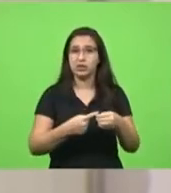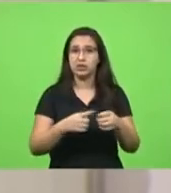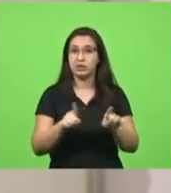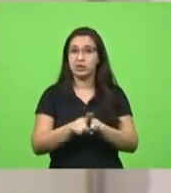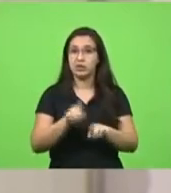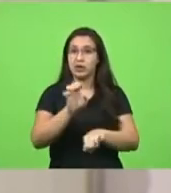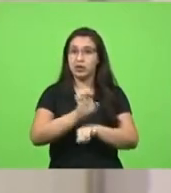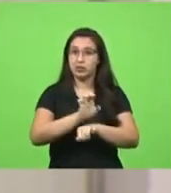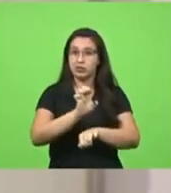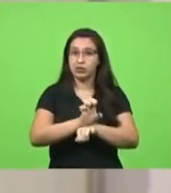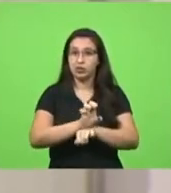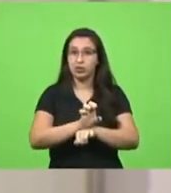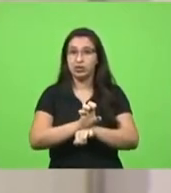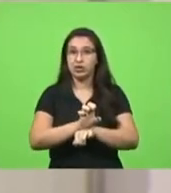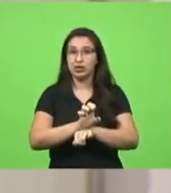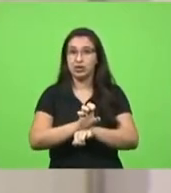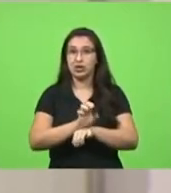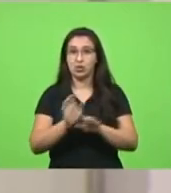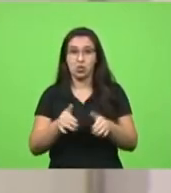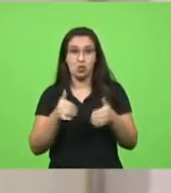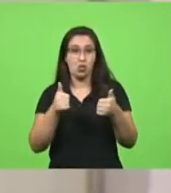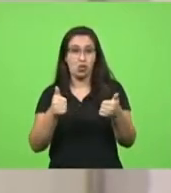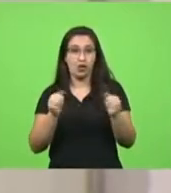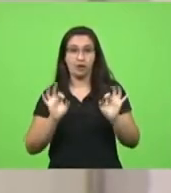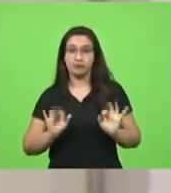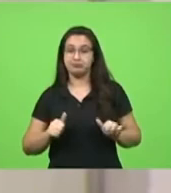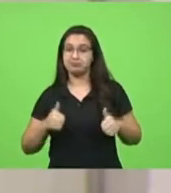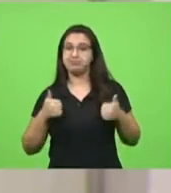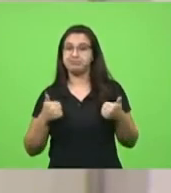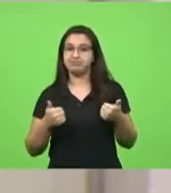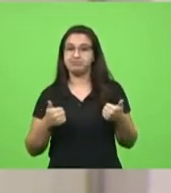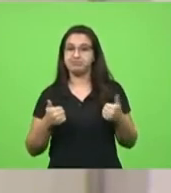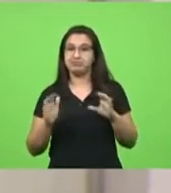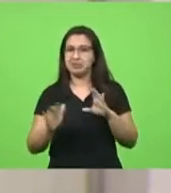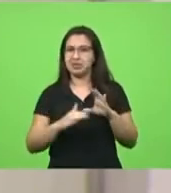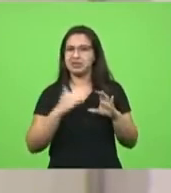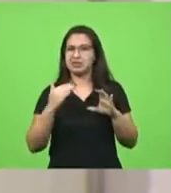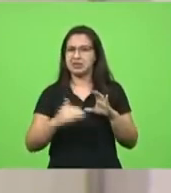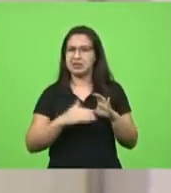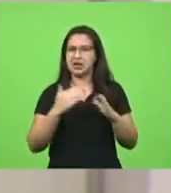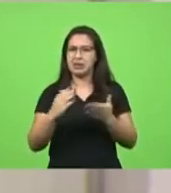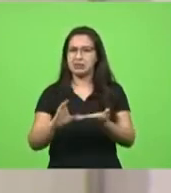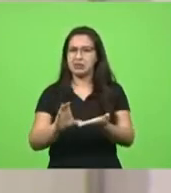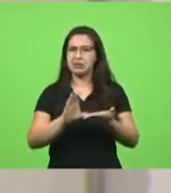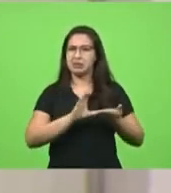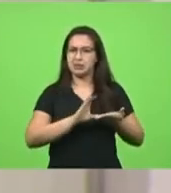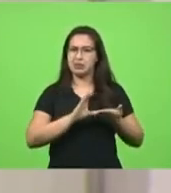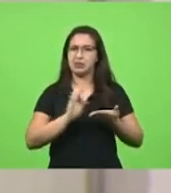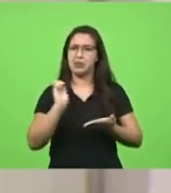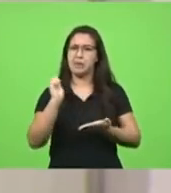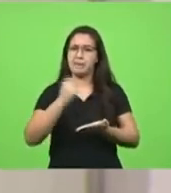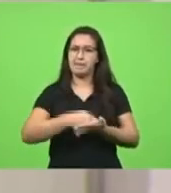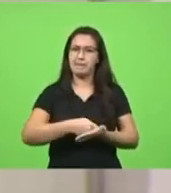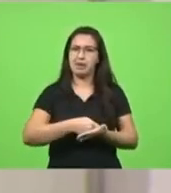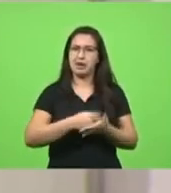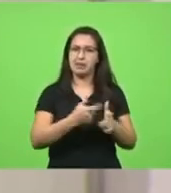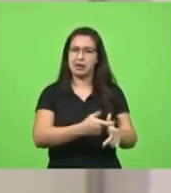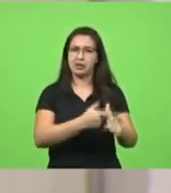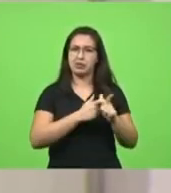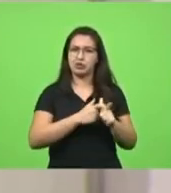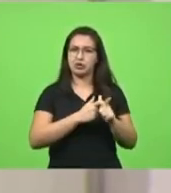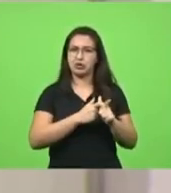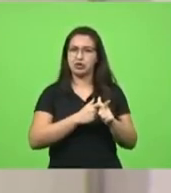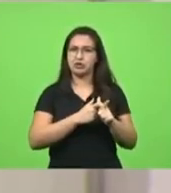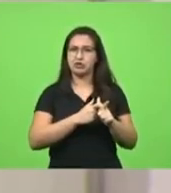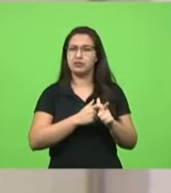Estado de Santa Catarina estão muito bem obrigados, receberam muito recurso, tiveram pagamento das dívidas suspensas,